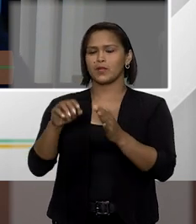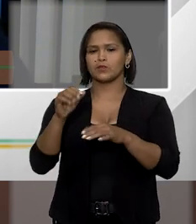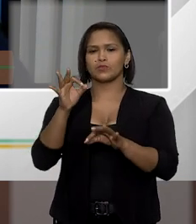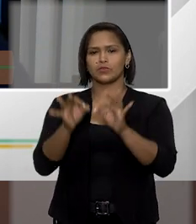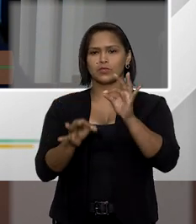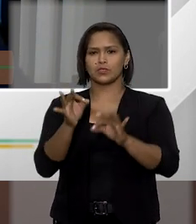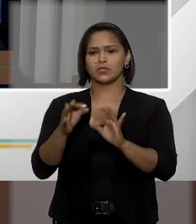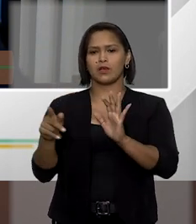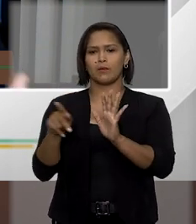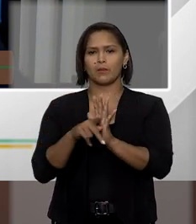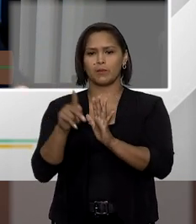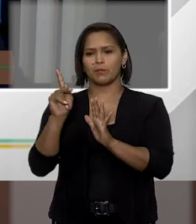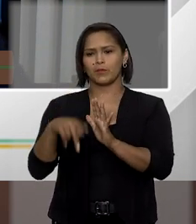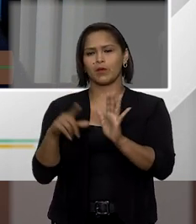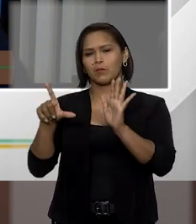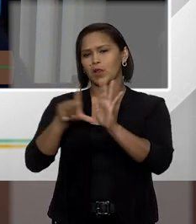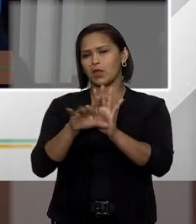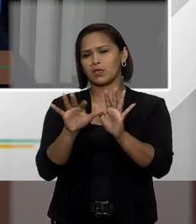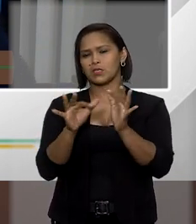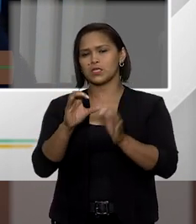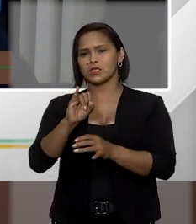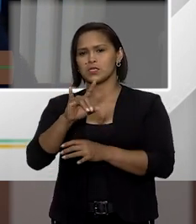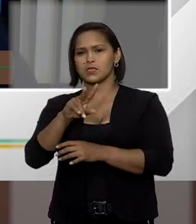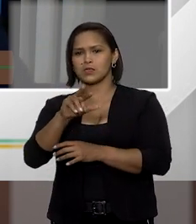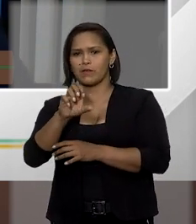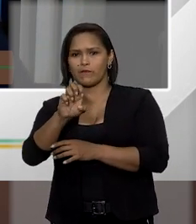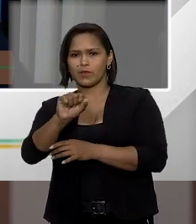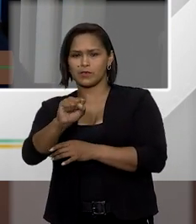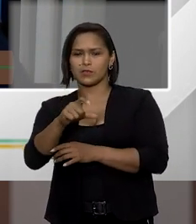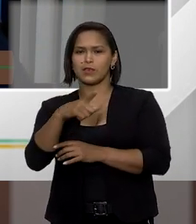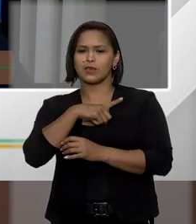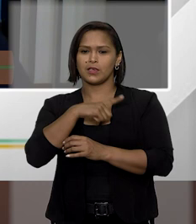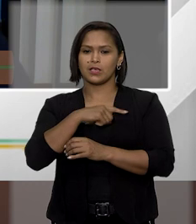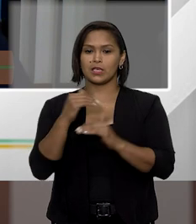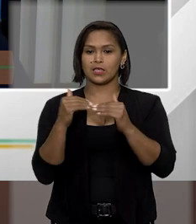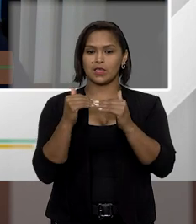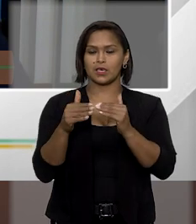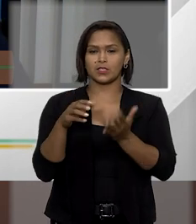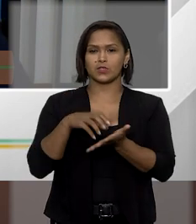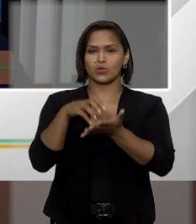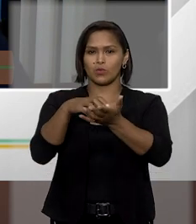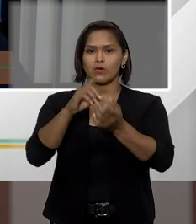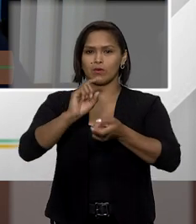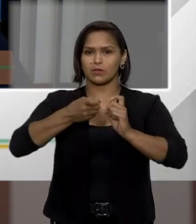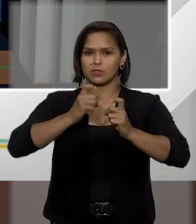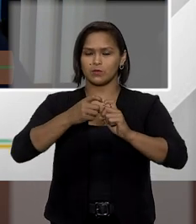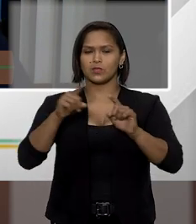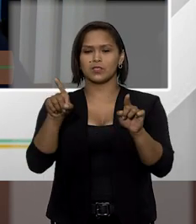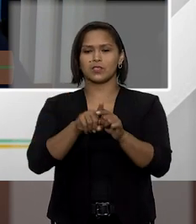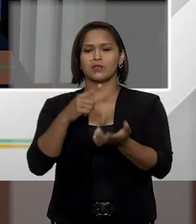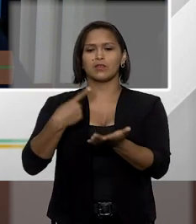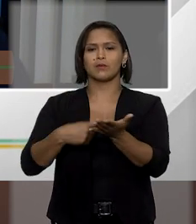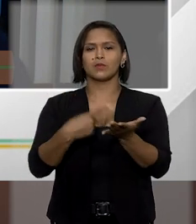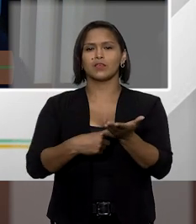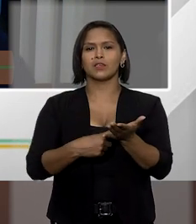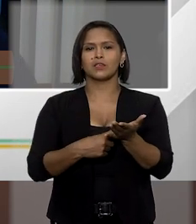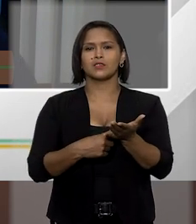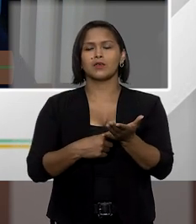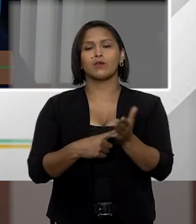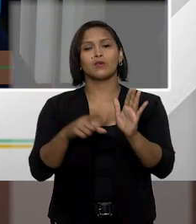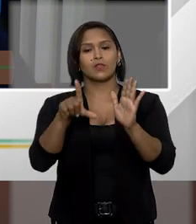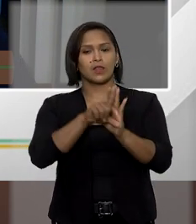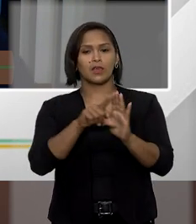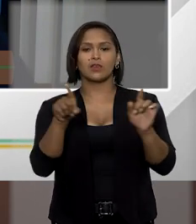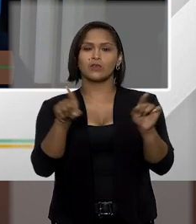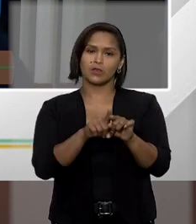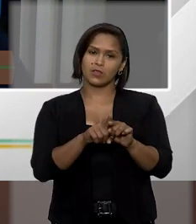esfera judicial, como se fossem sanções cíveis, desde que haja essa inércia do órgão da administração na aplicação dessas sanções, o que